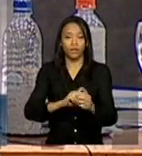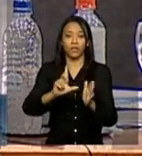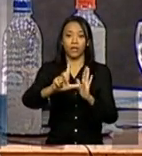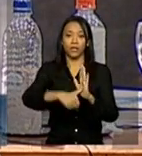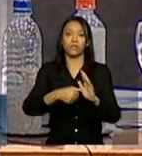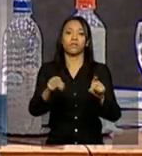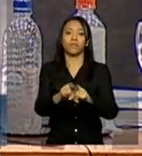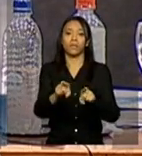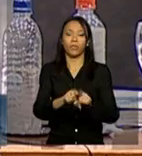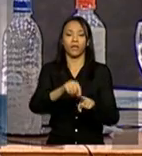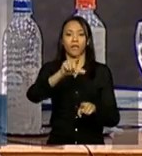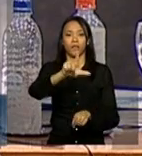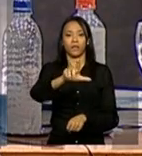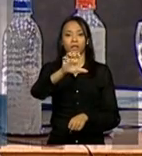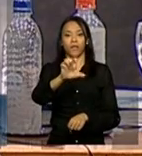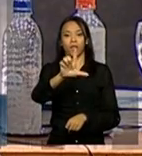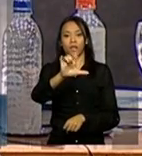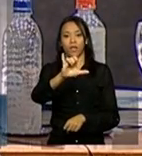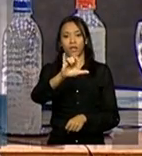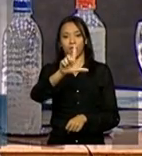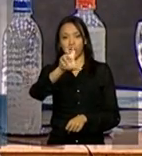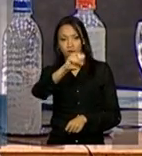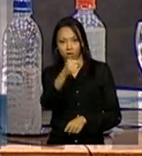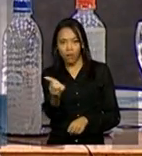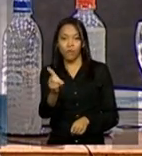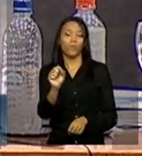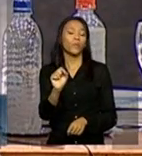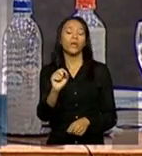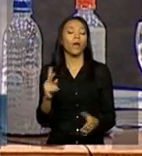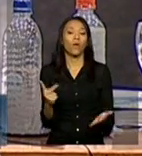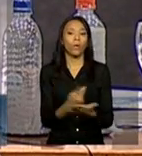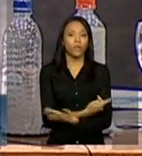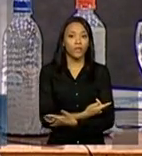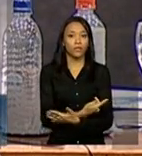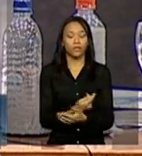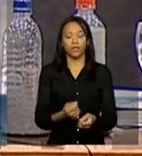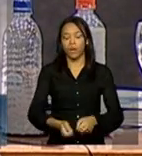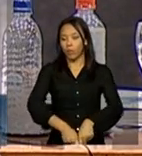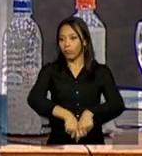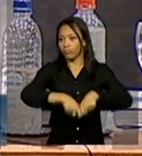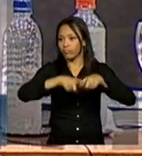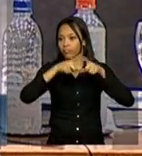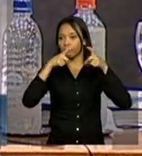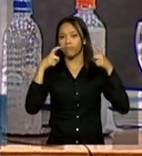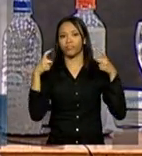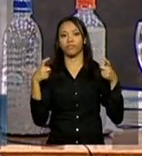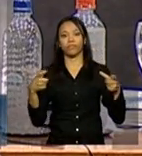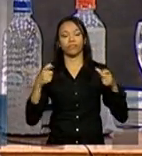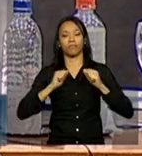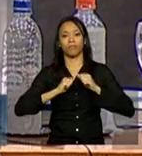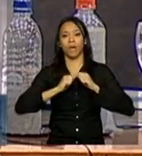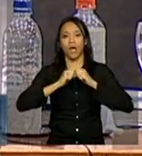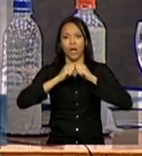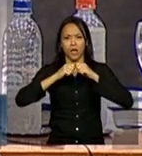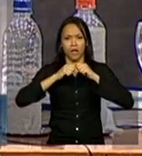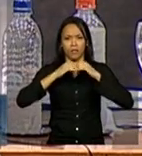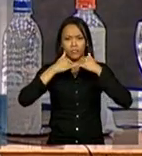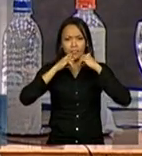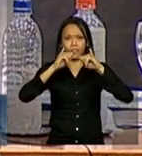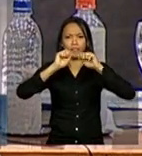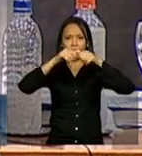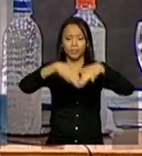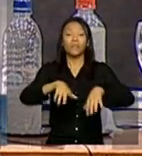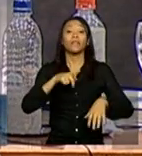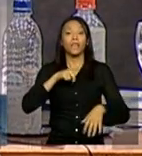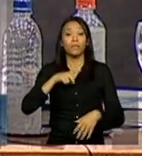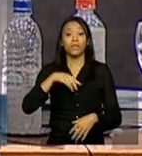presente, trata-se de um complexo hidrelétrico da maior envergadura. Nós temos Itaipu, que é a